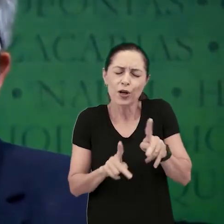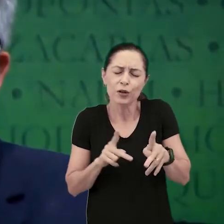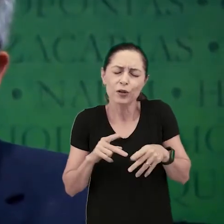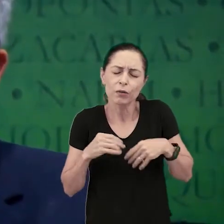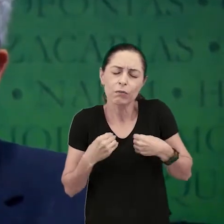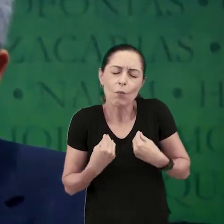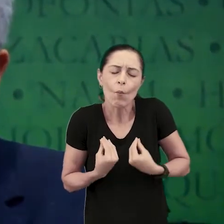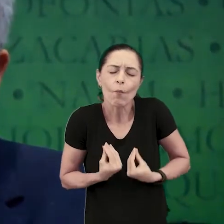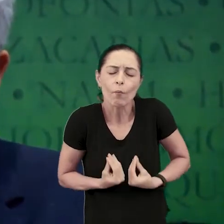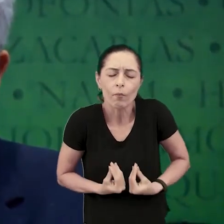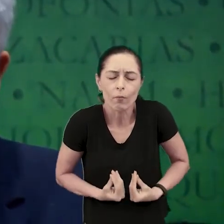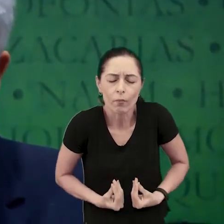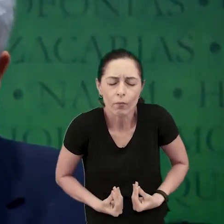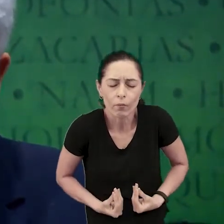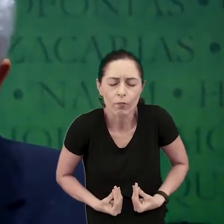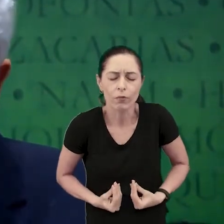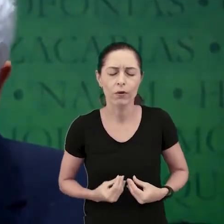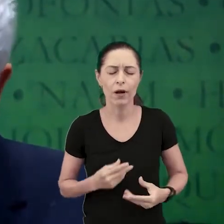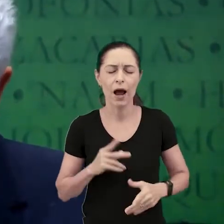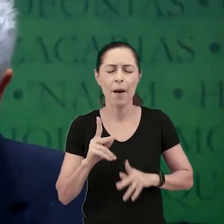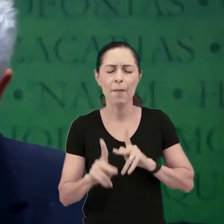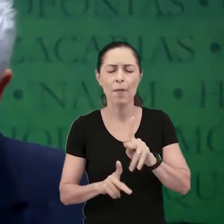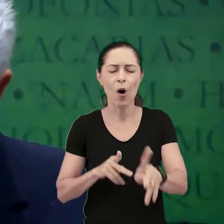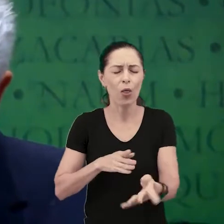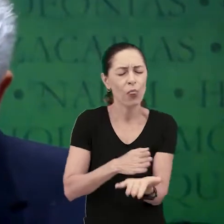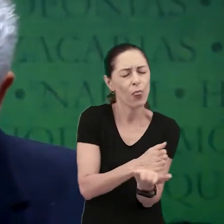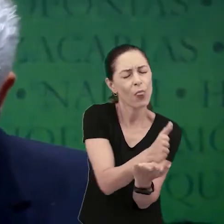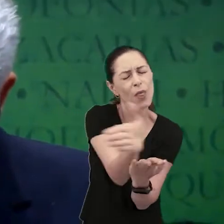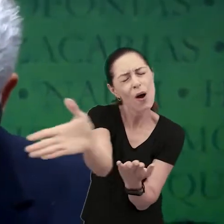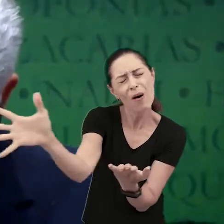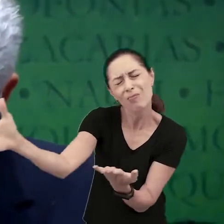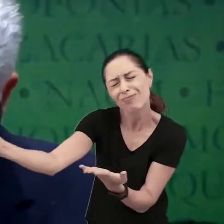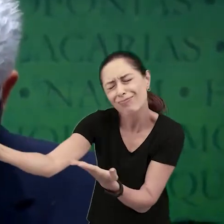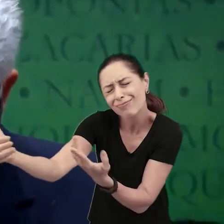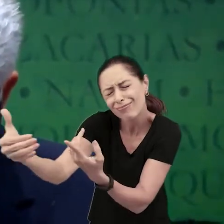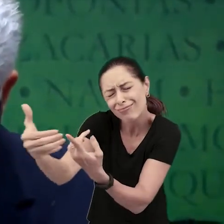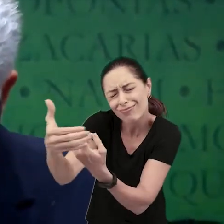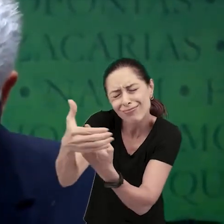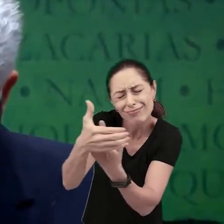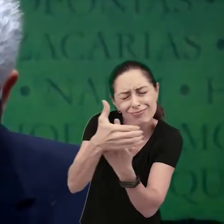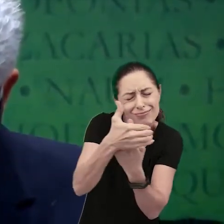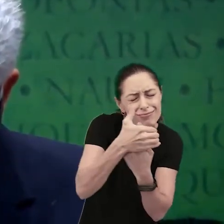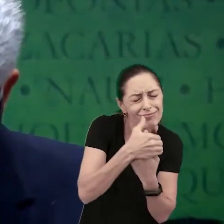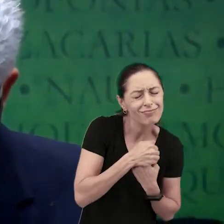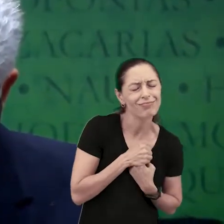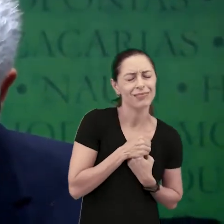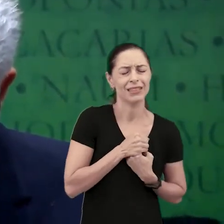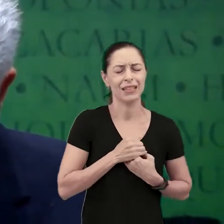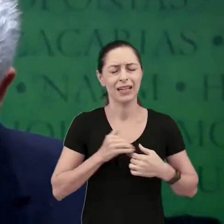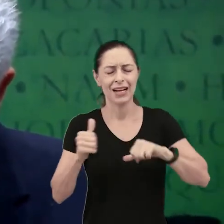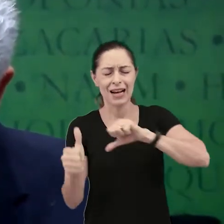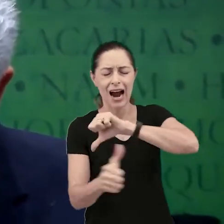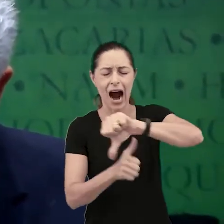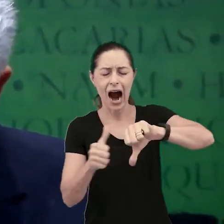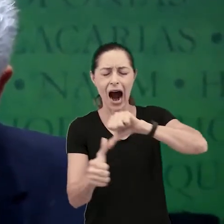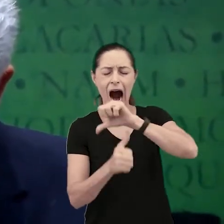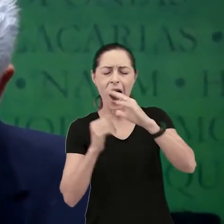resgata aquela ovelha que já caiu no abismo, em nome de Jesus, traz restauração para a Tua igreja, Senhor.